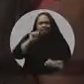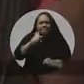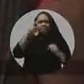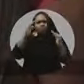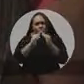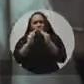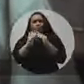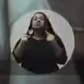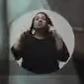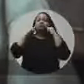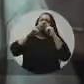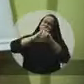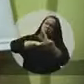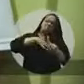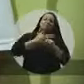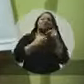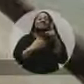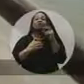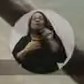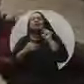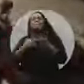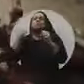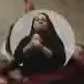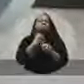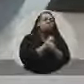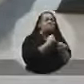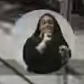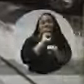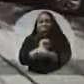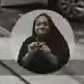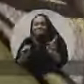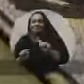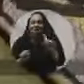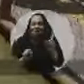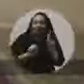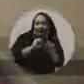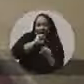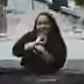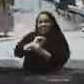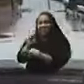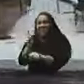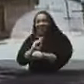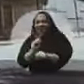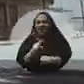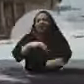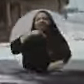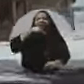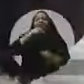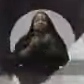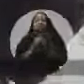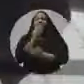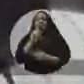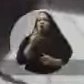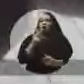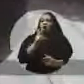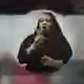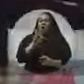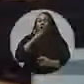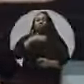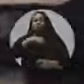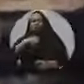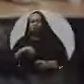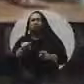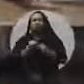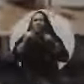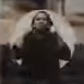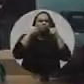Melhor. Bruno vai reformar mais 50 mil casas. Não para não, não para não, não para não. Neto criou o Hub Salvador e o Colabore. Bruno vai